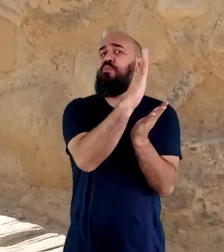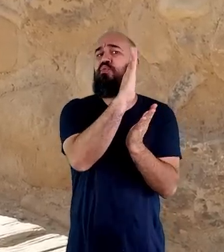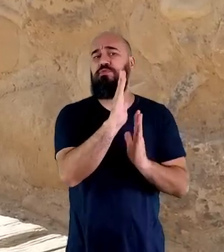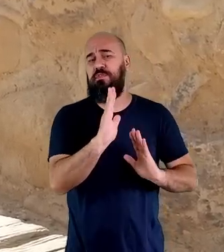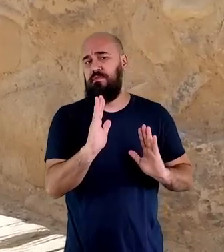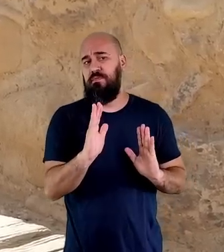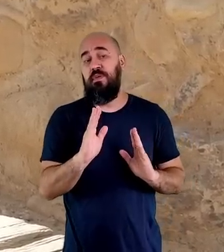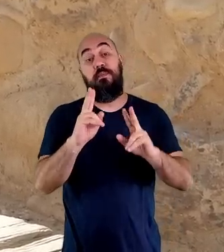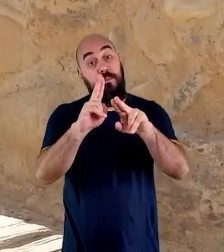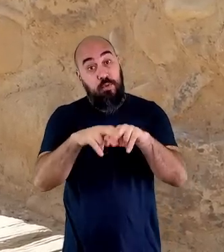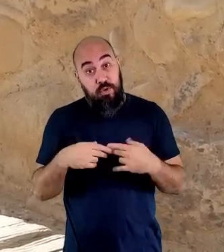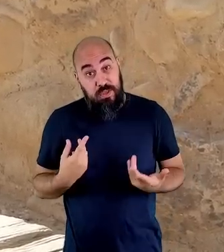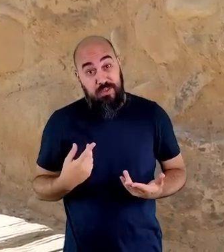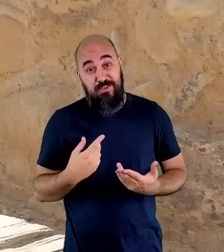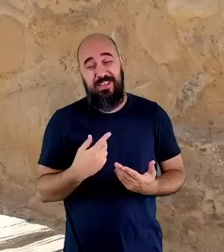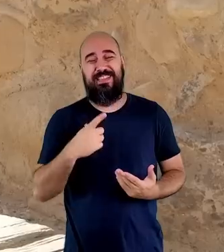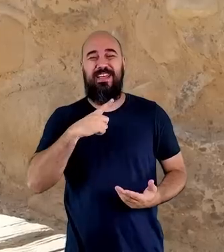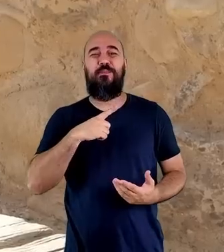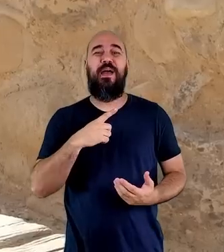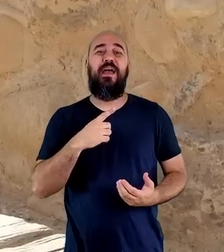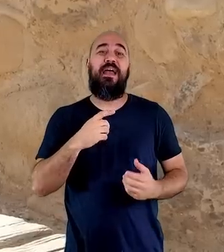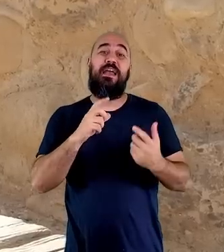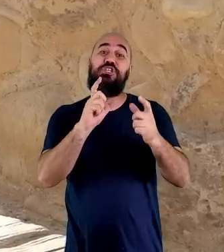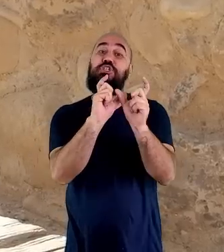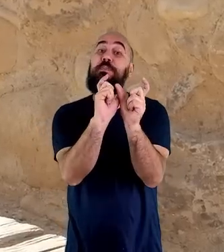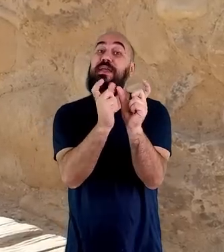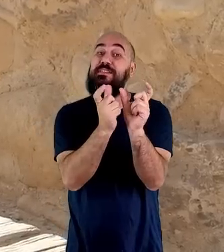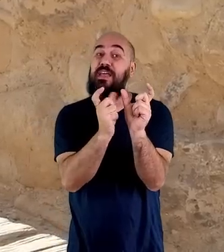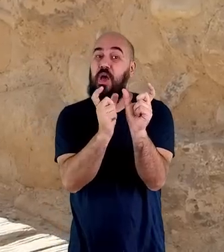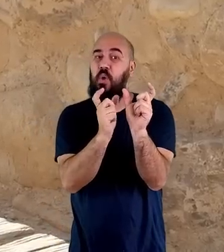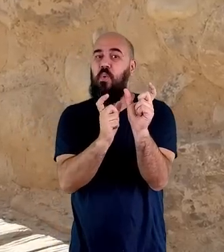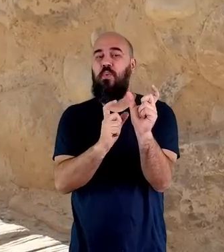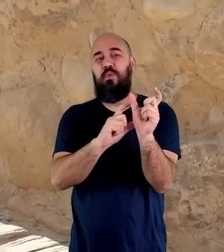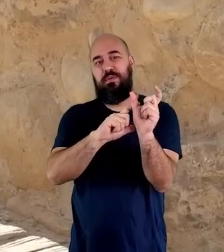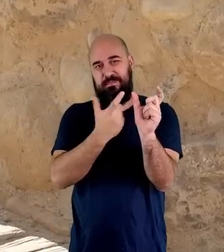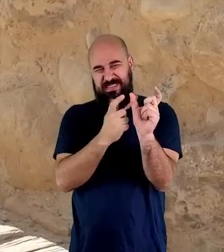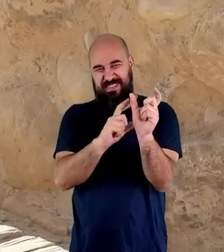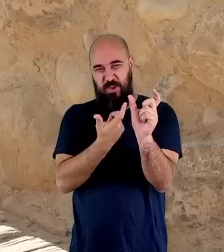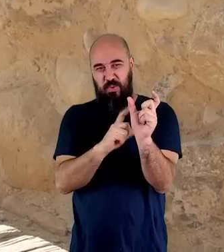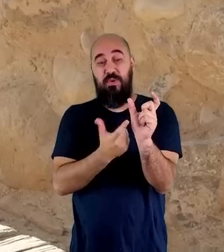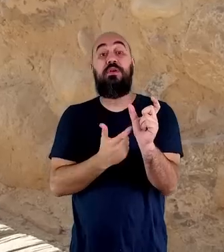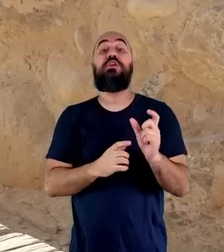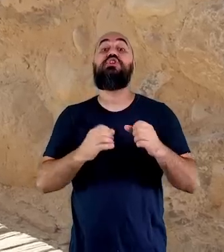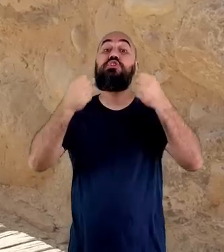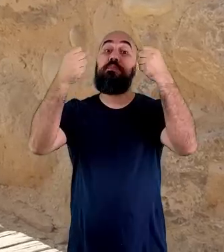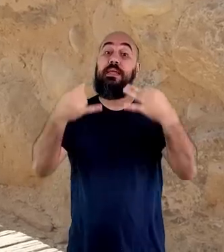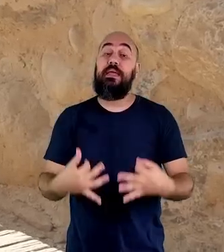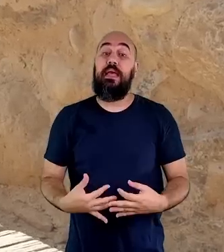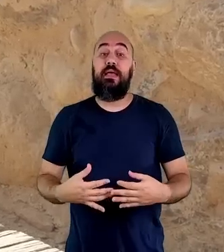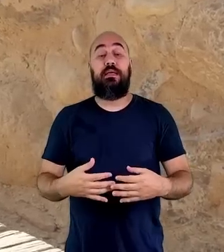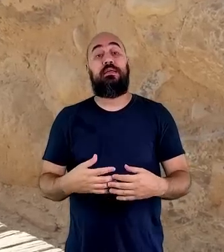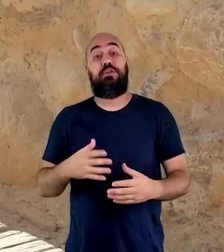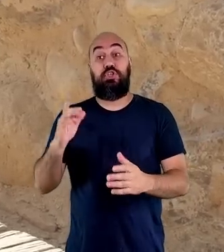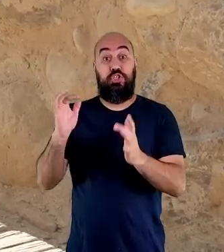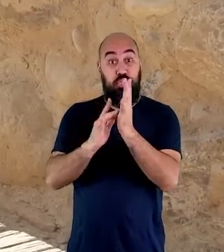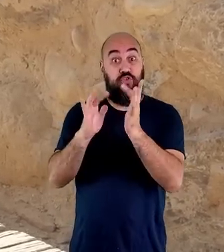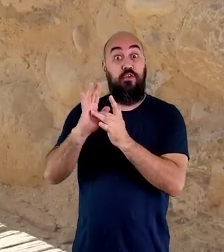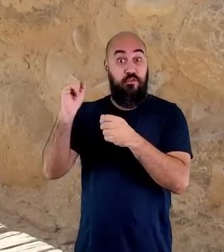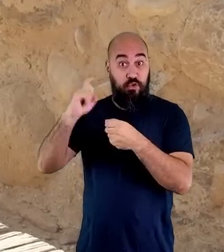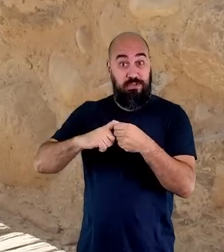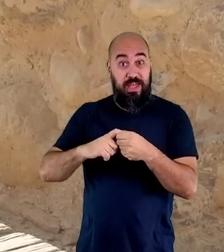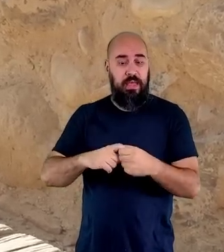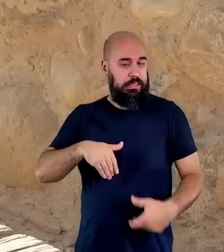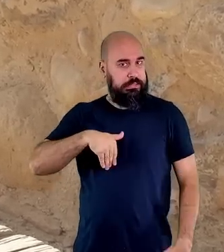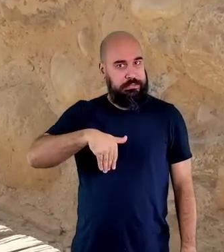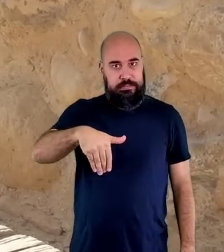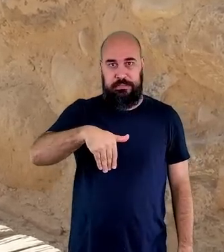razão que nós temos uma expressão idiomática que aparece na Bíblia, alusiva à brevidade da volta de Jesus, quando diz: eis que o